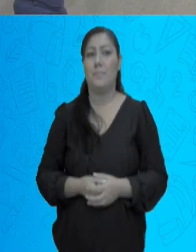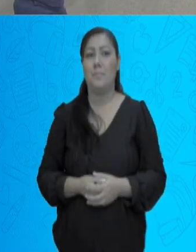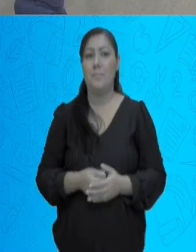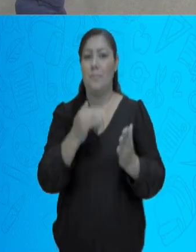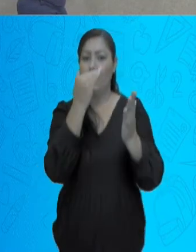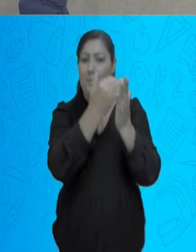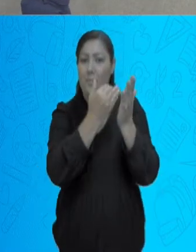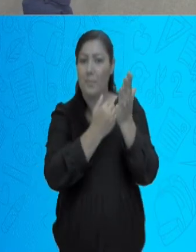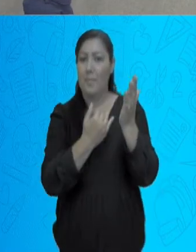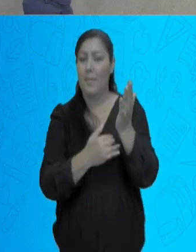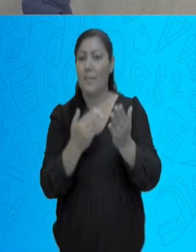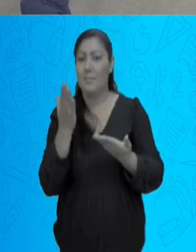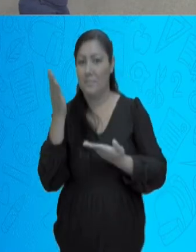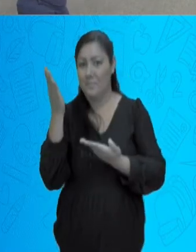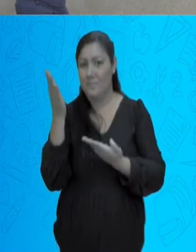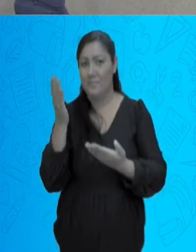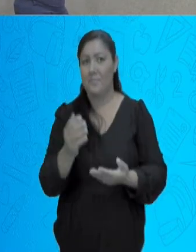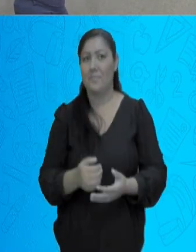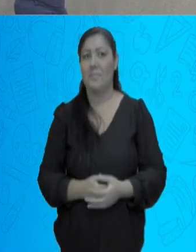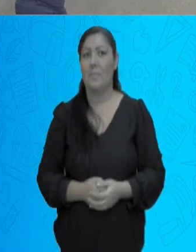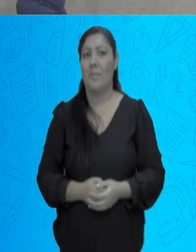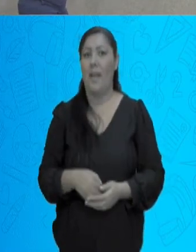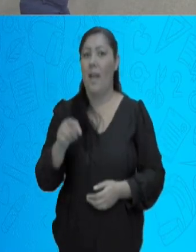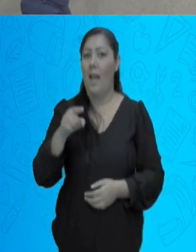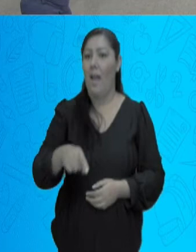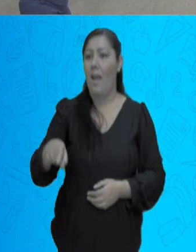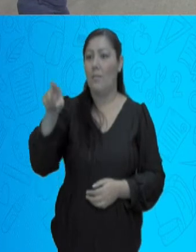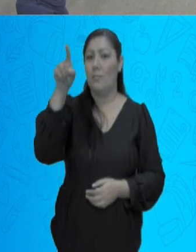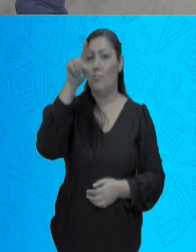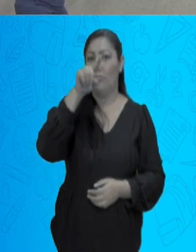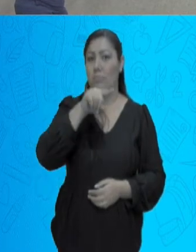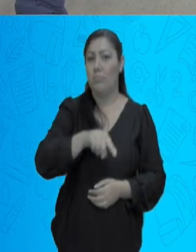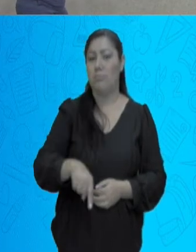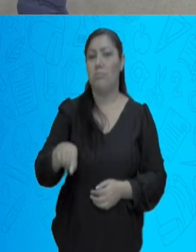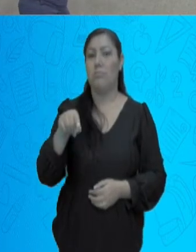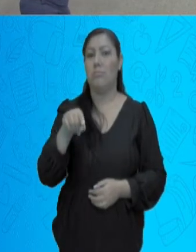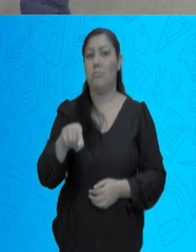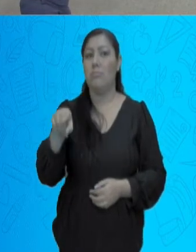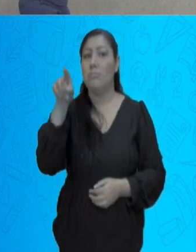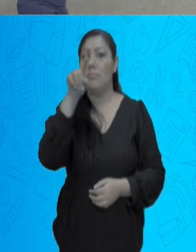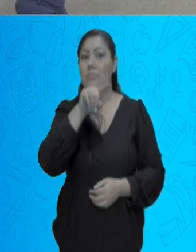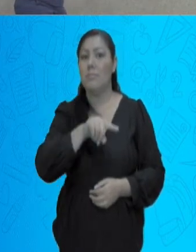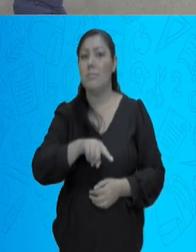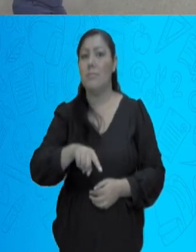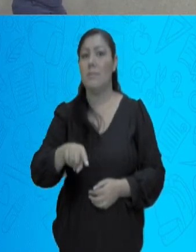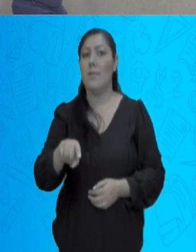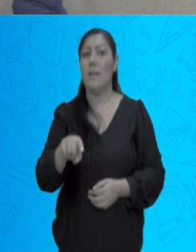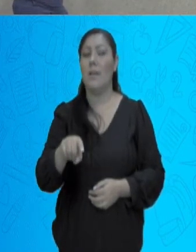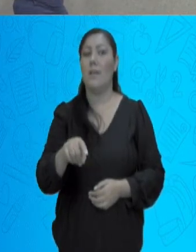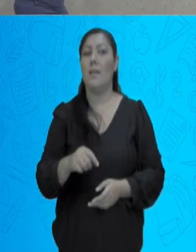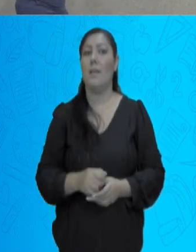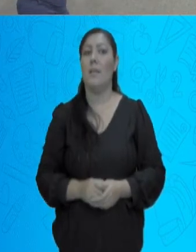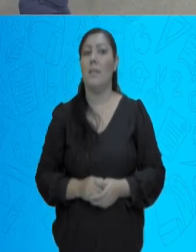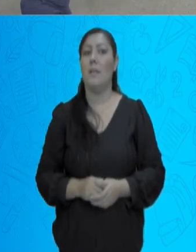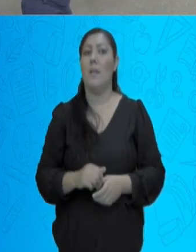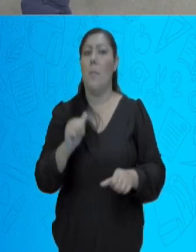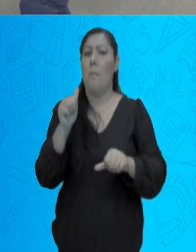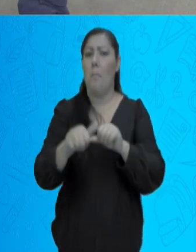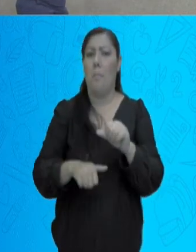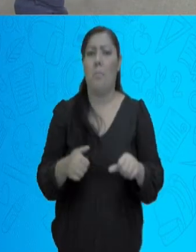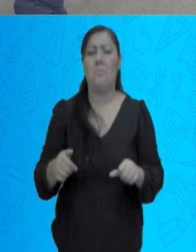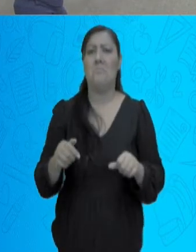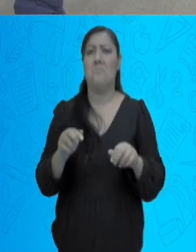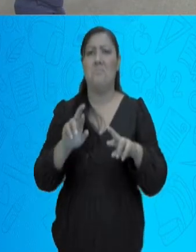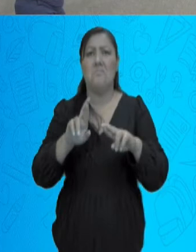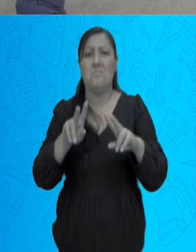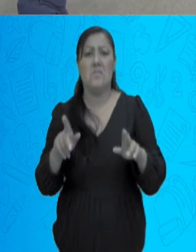aqui destacadas, né, por um círculo, para você entender que essa mudança, ela foi feita assim, sem seguir nenhum padrão,